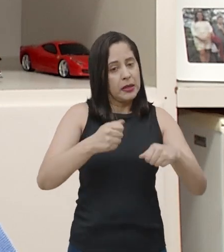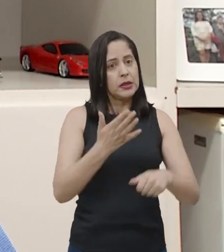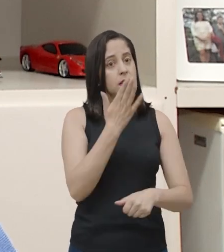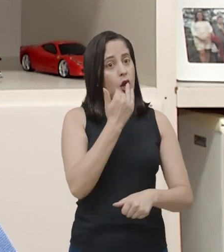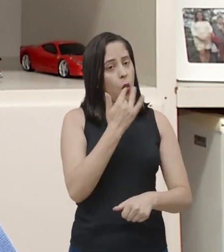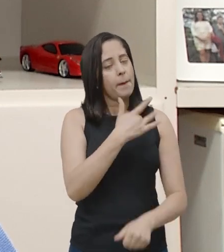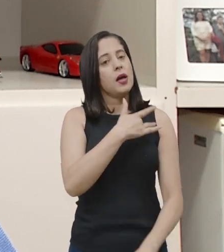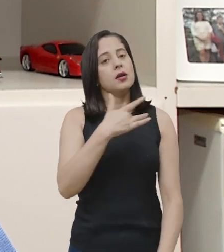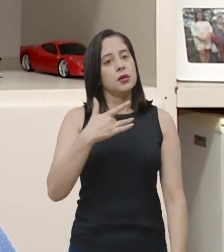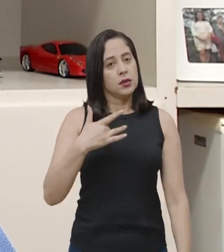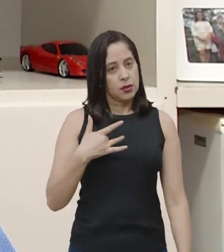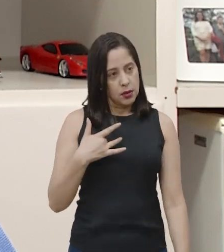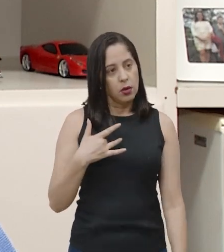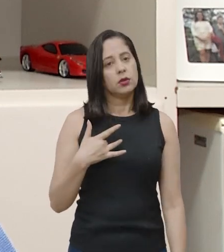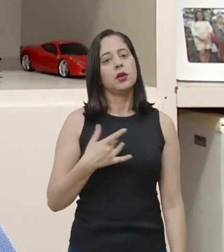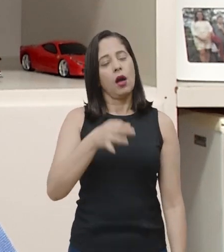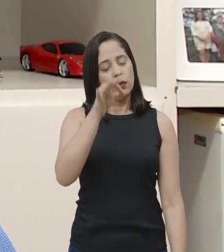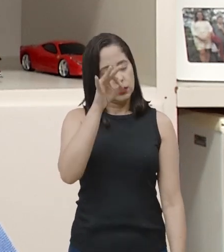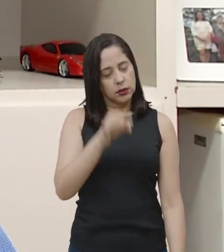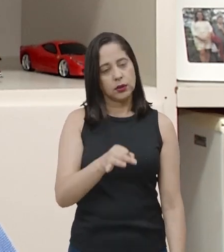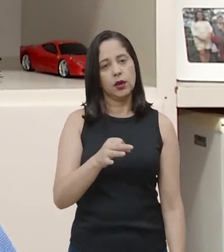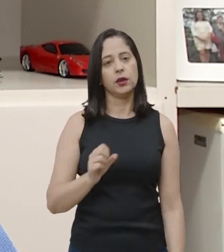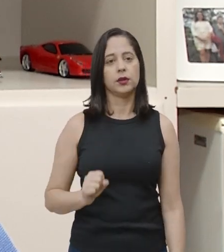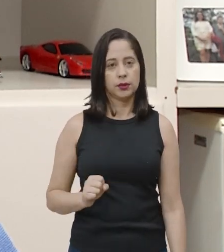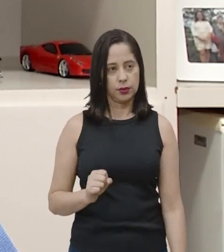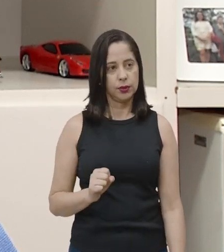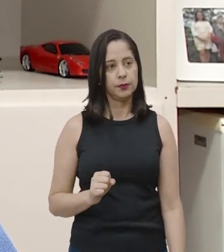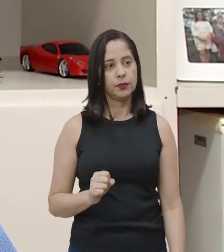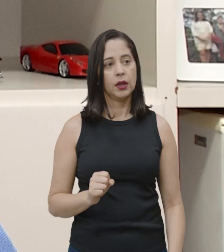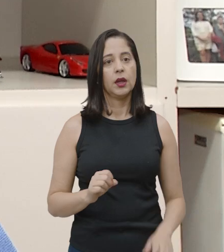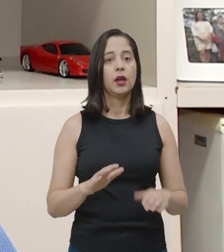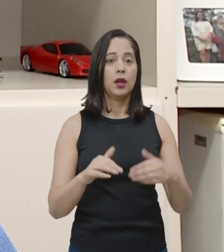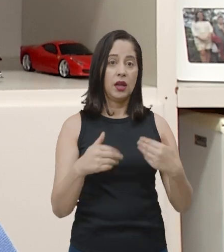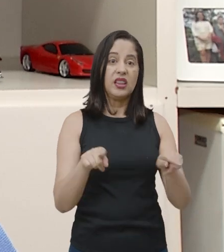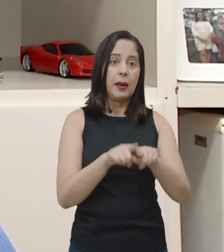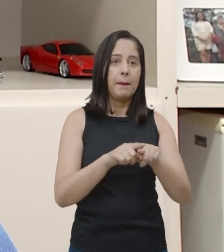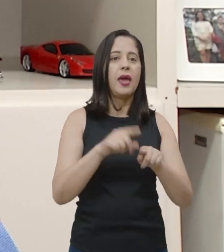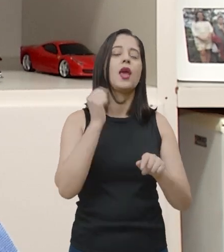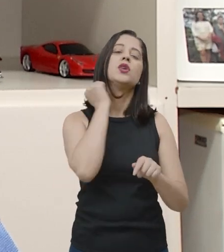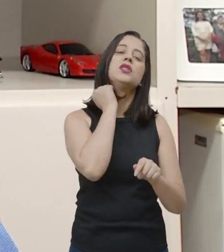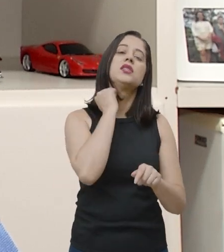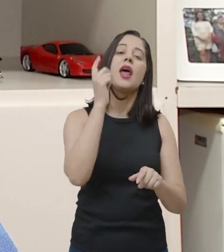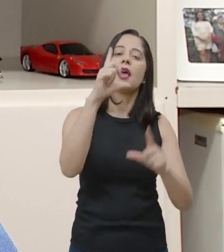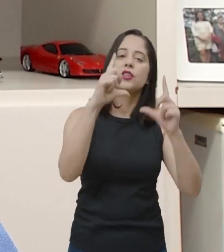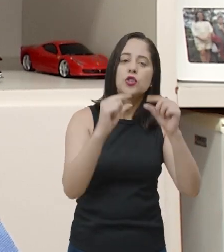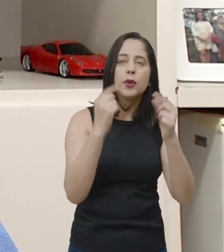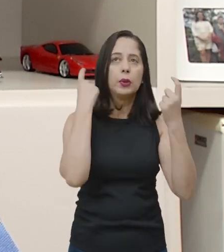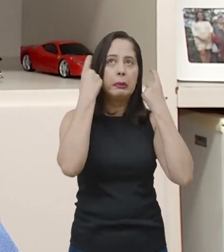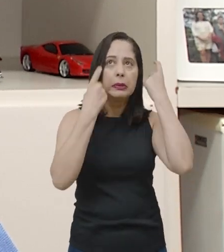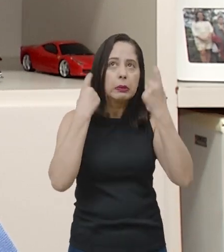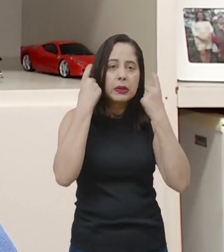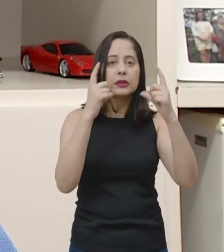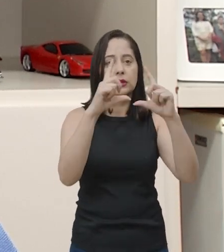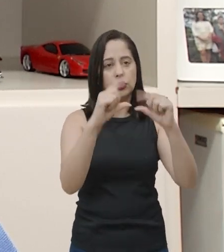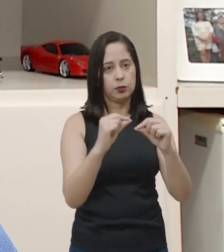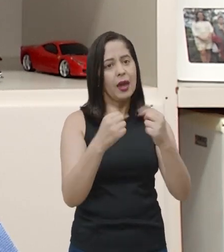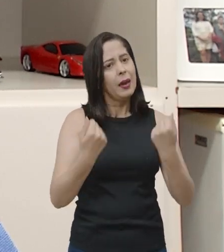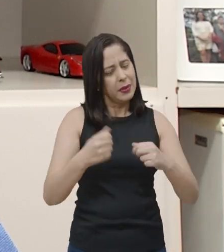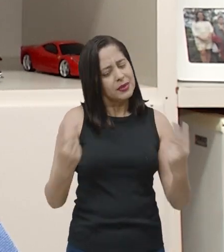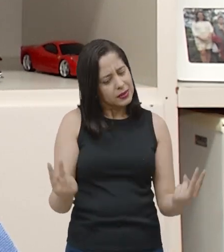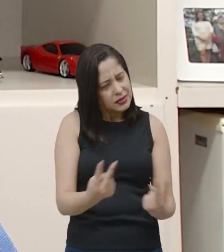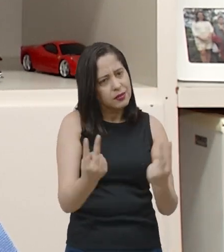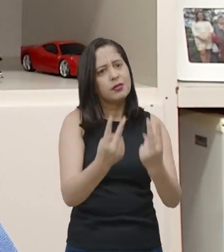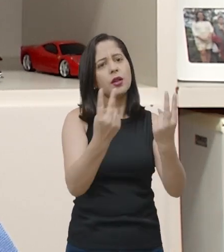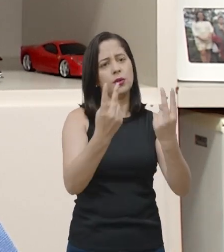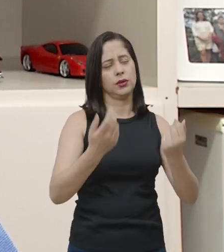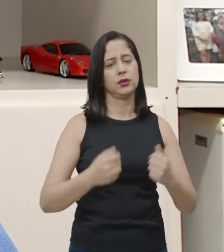uma alimentação saudável, né, e se alimente adequadamente. E com isso daí diminui o estresse, diminui a preocupação. Então